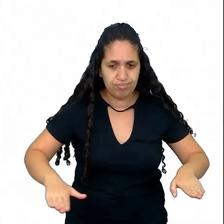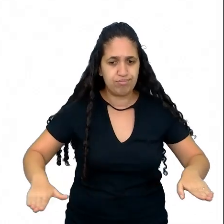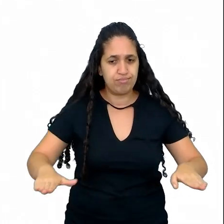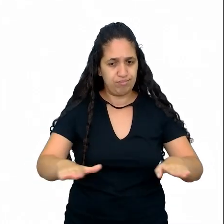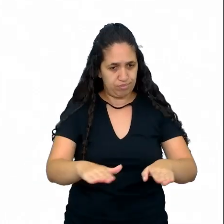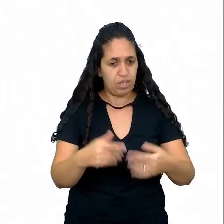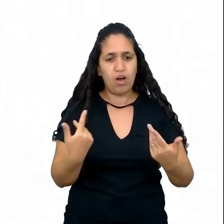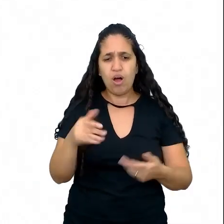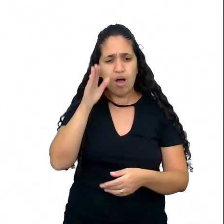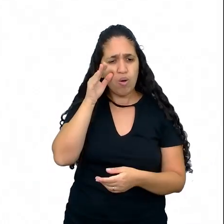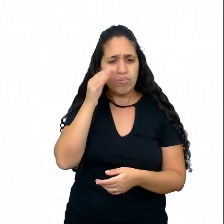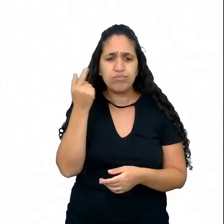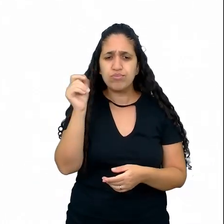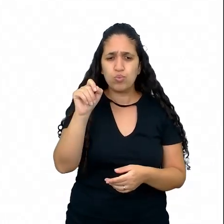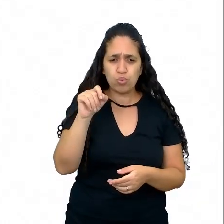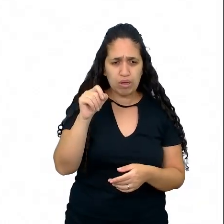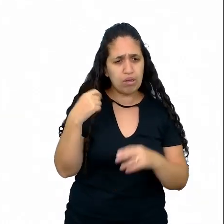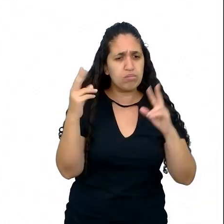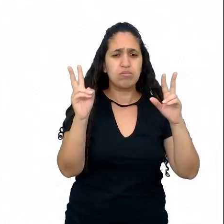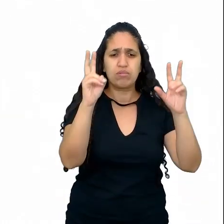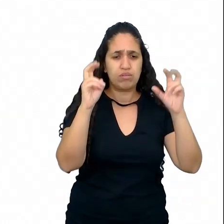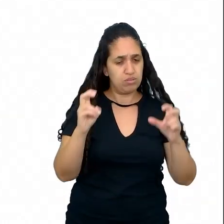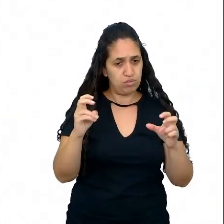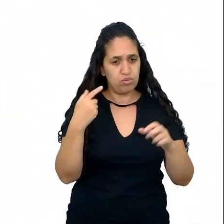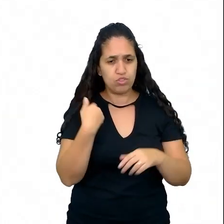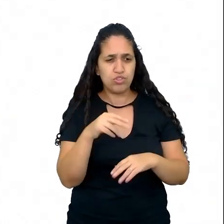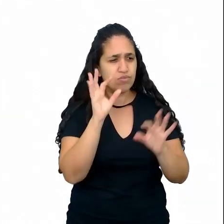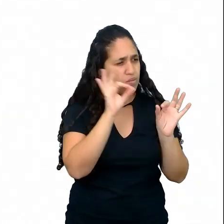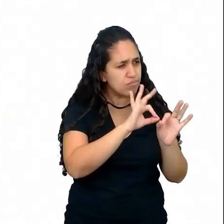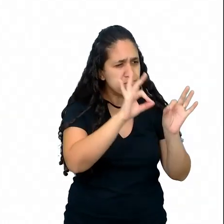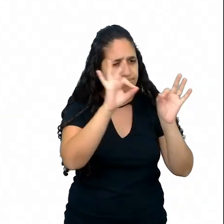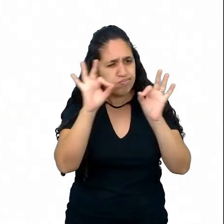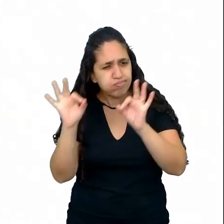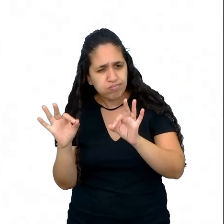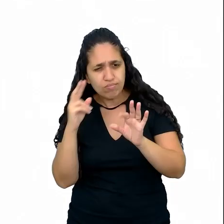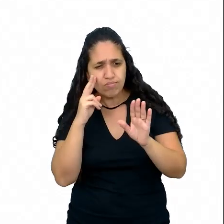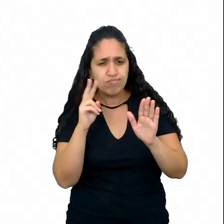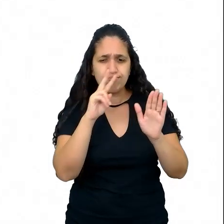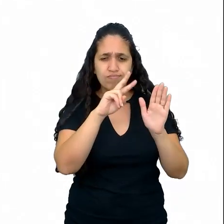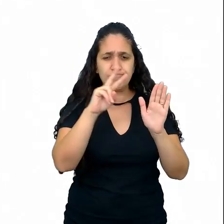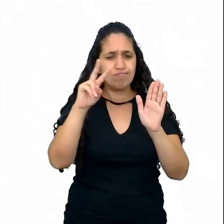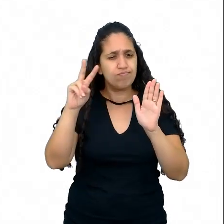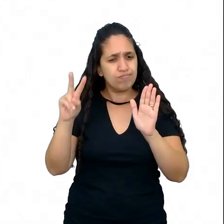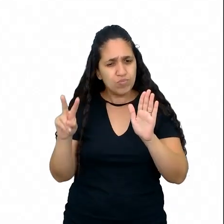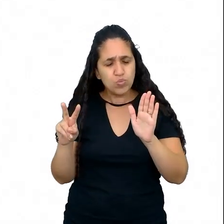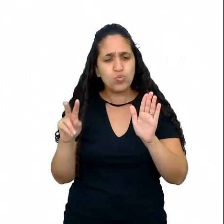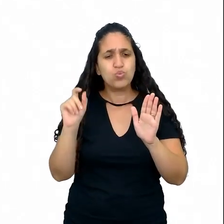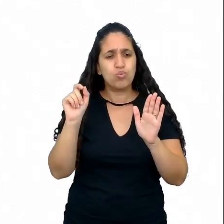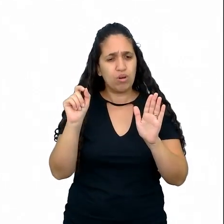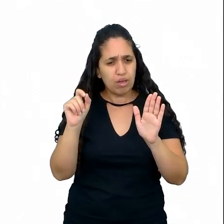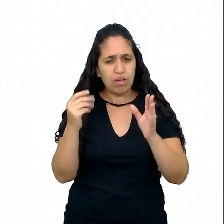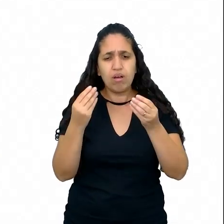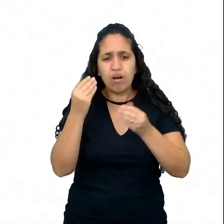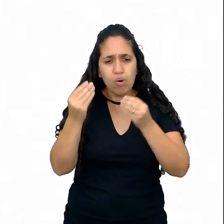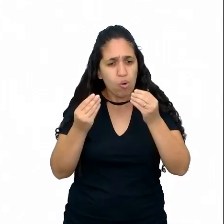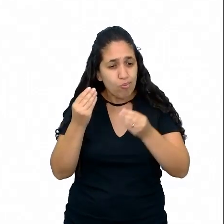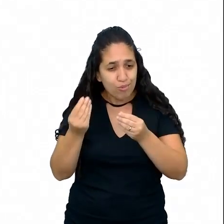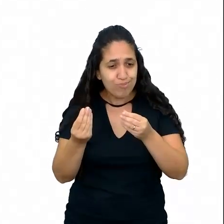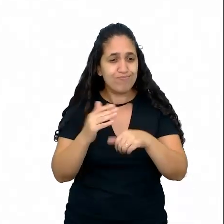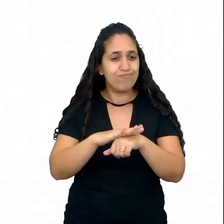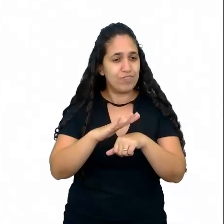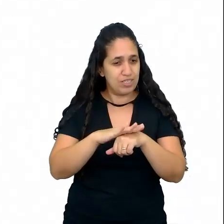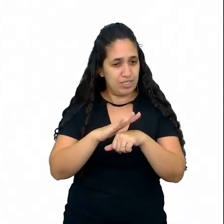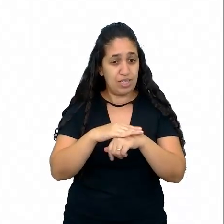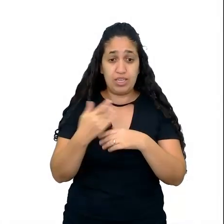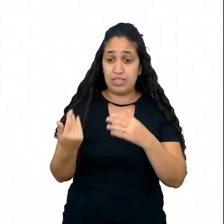pouquinho a respeito do assunto? Então, quando a gente vai observar bem isso daí, a gente está observando como que funciona. Então,